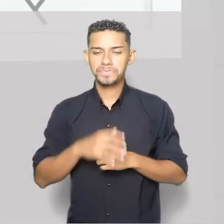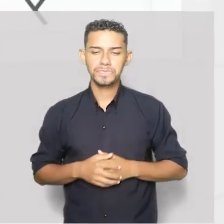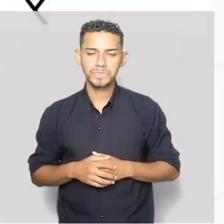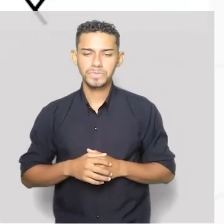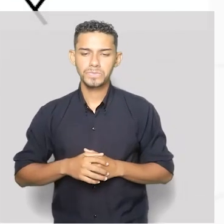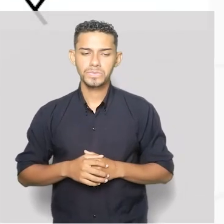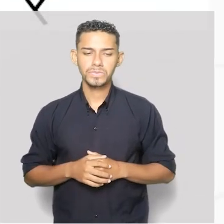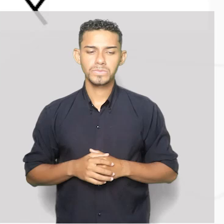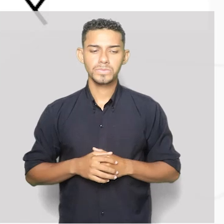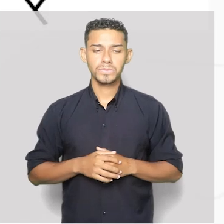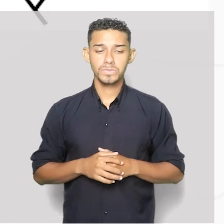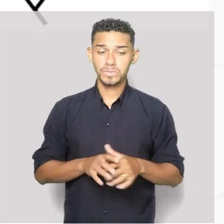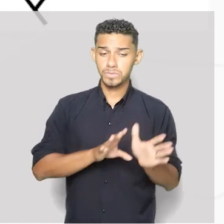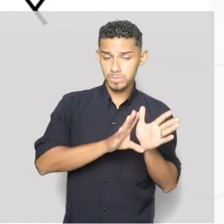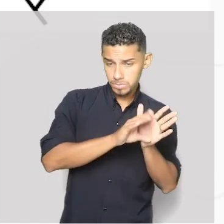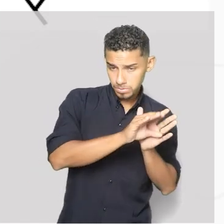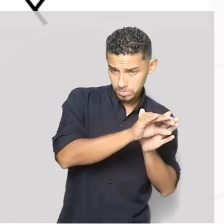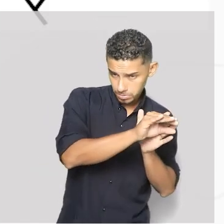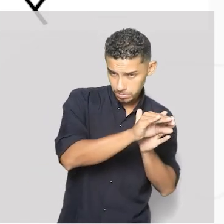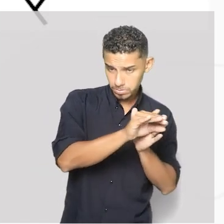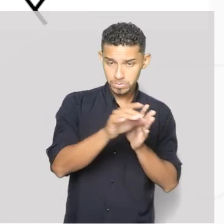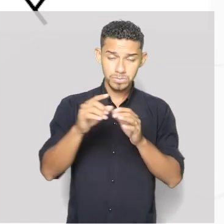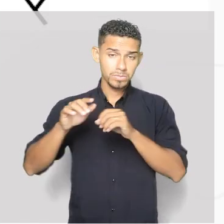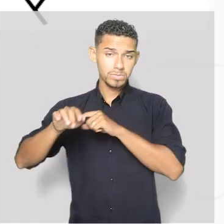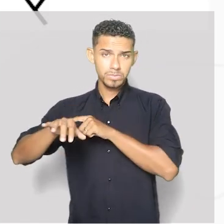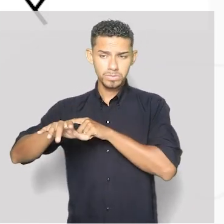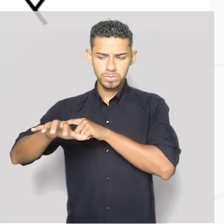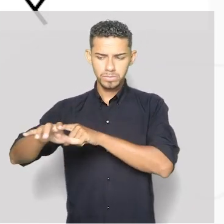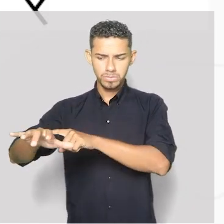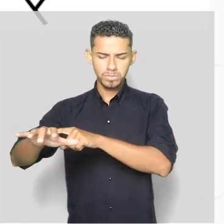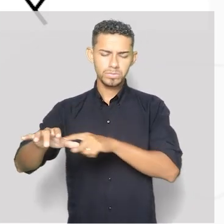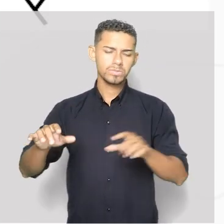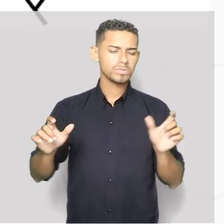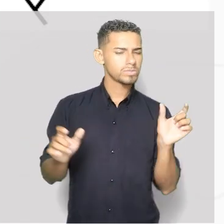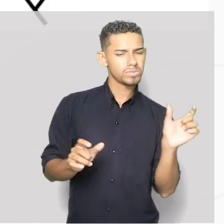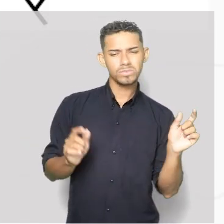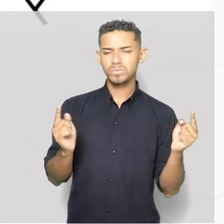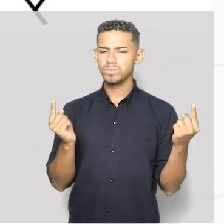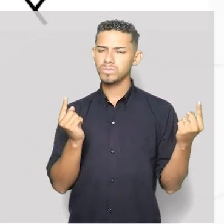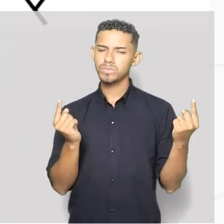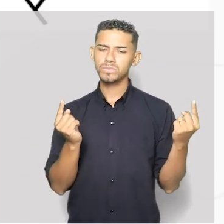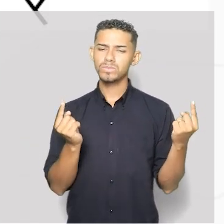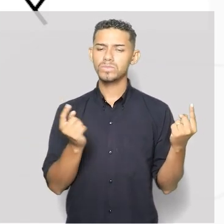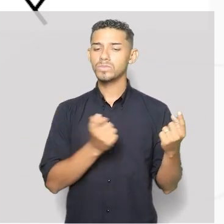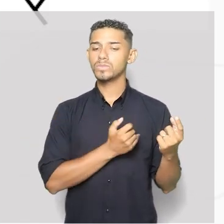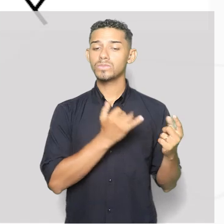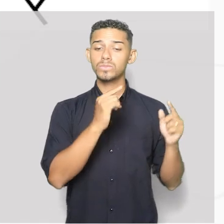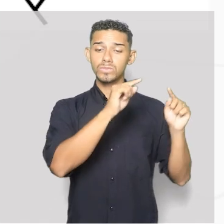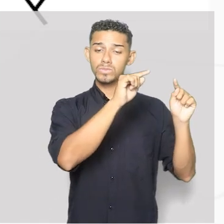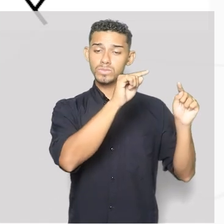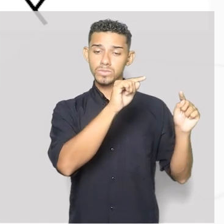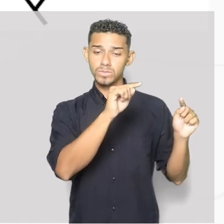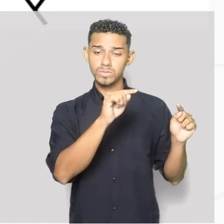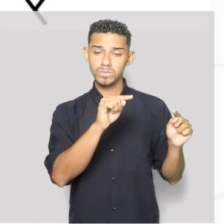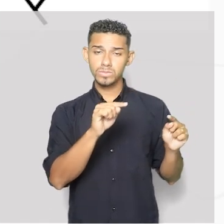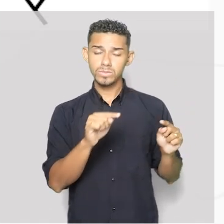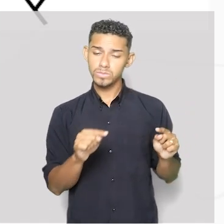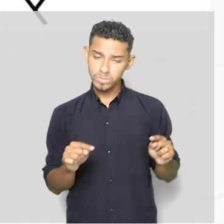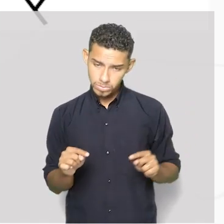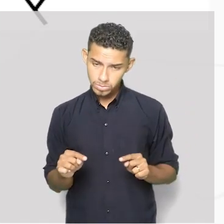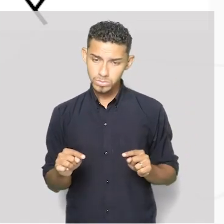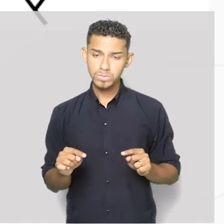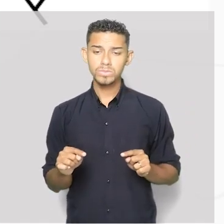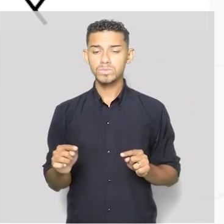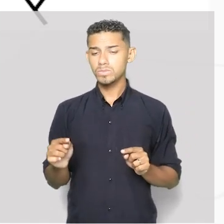comigo. Bactéria e protozoário, eu perguntaria para vocês, quantos pontos, né? Quantos